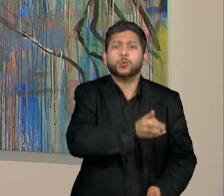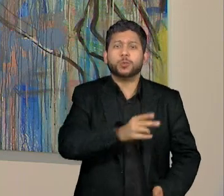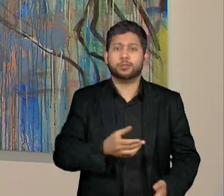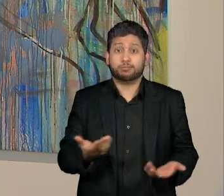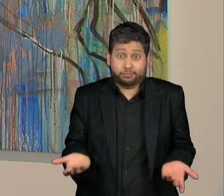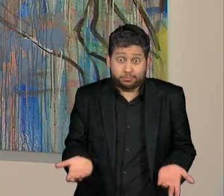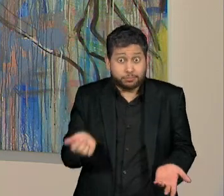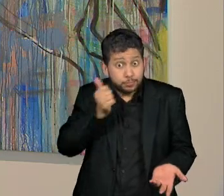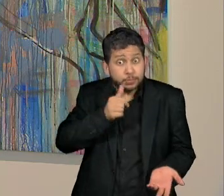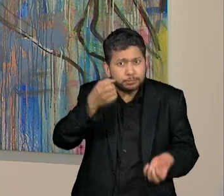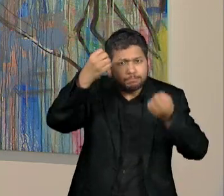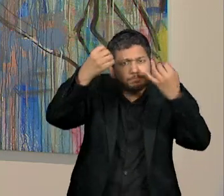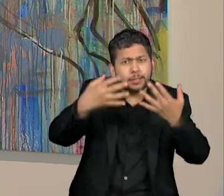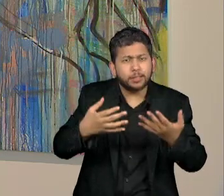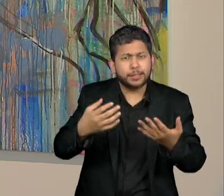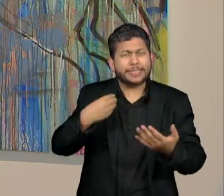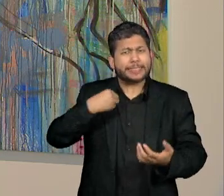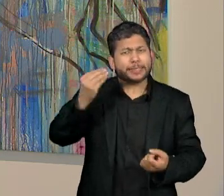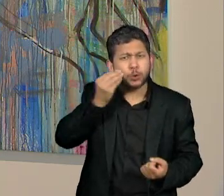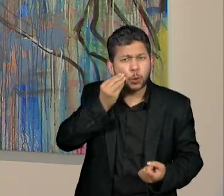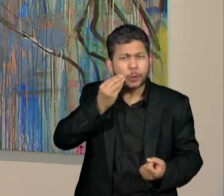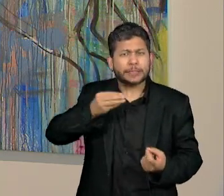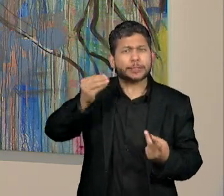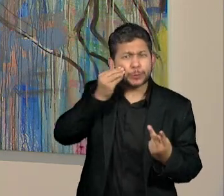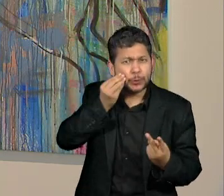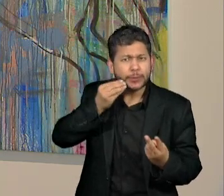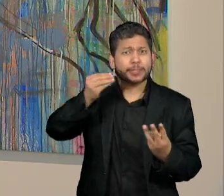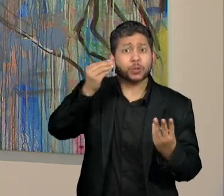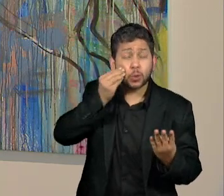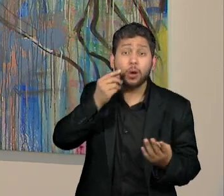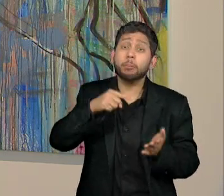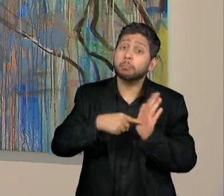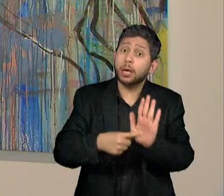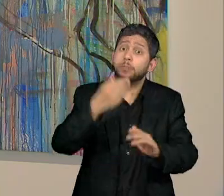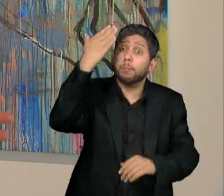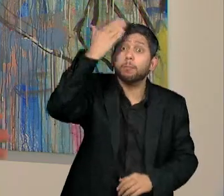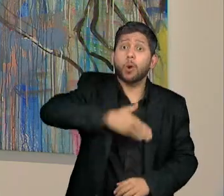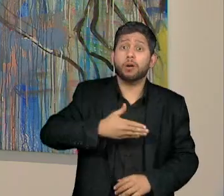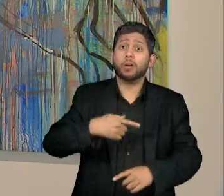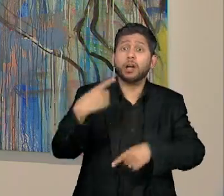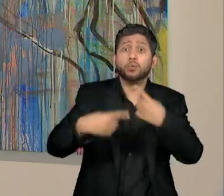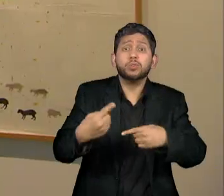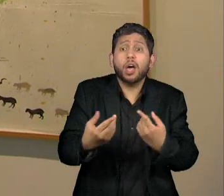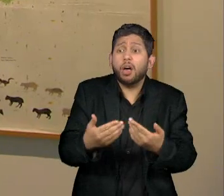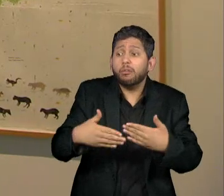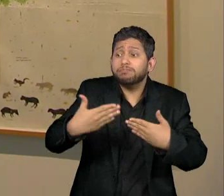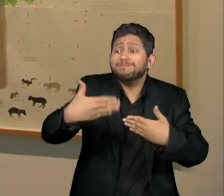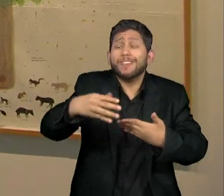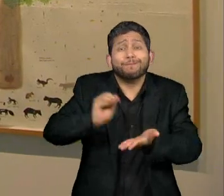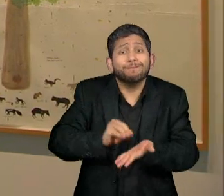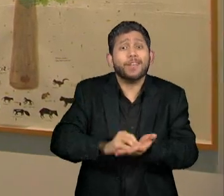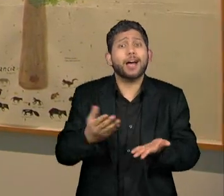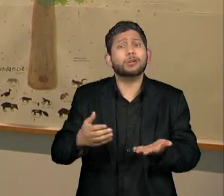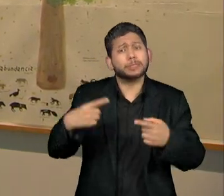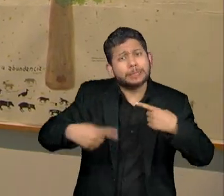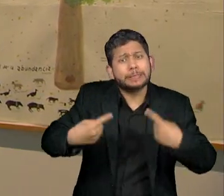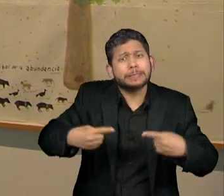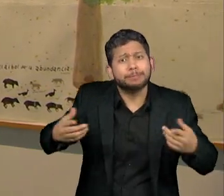um feito quanto uma espécie de testamento de como essa discussão está atrasada.